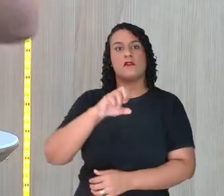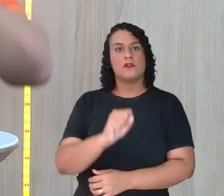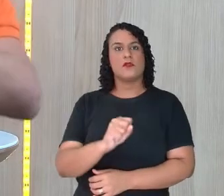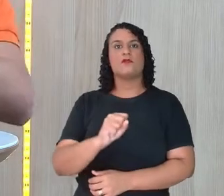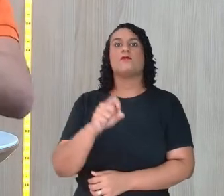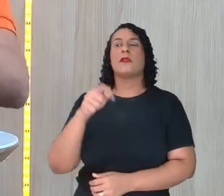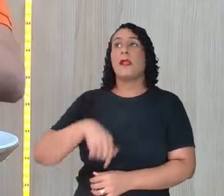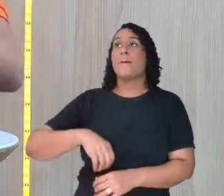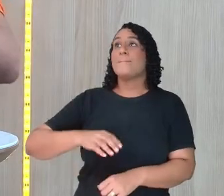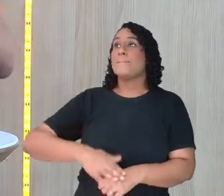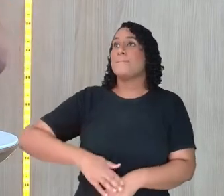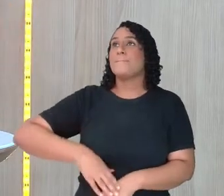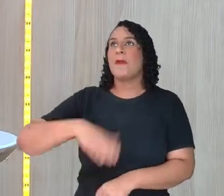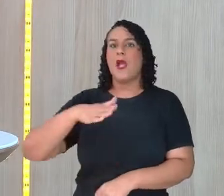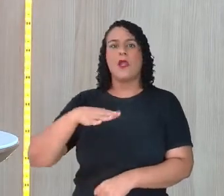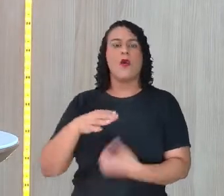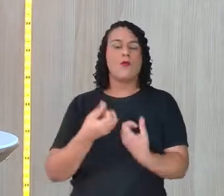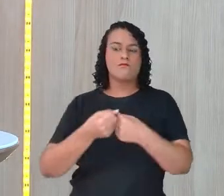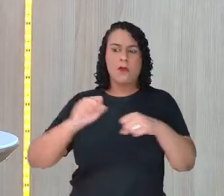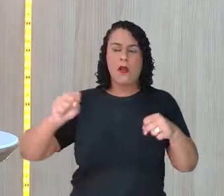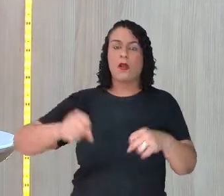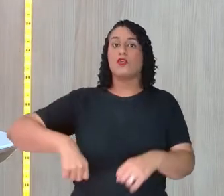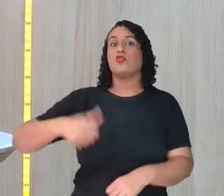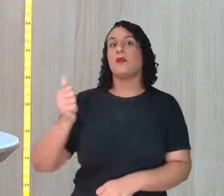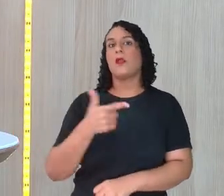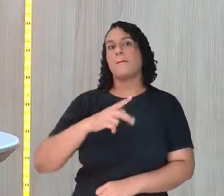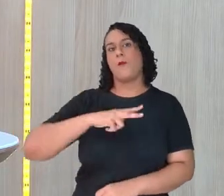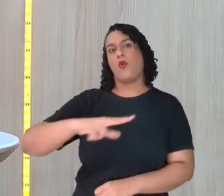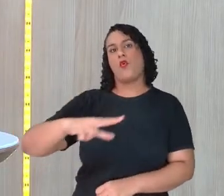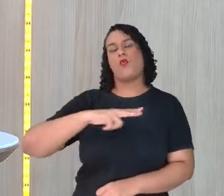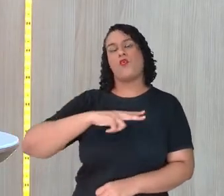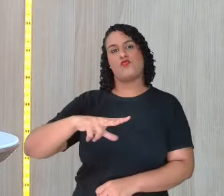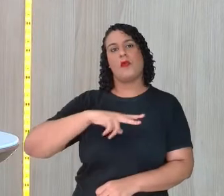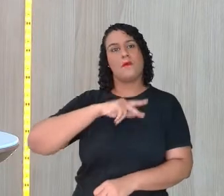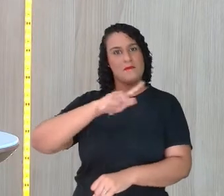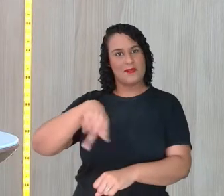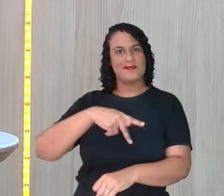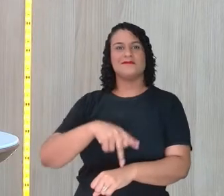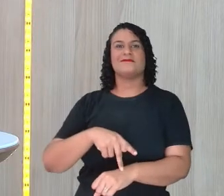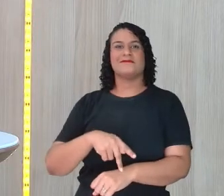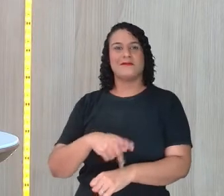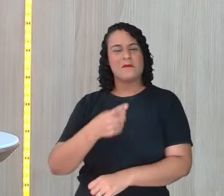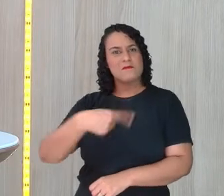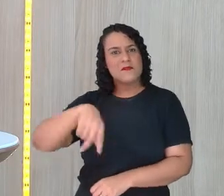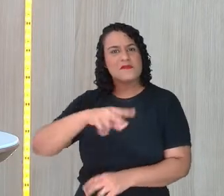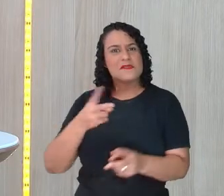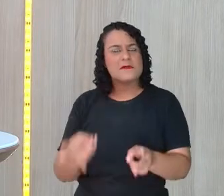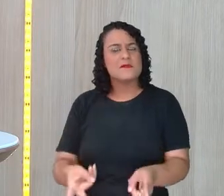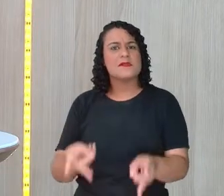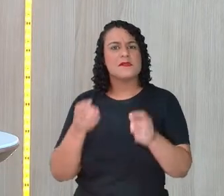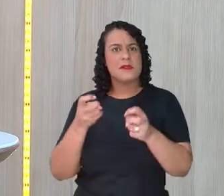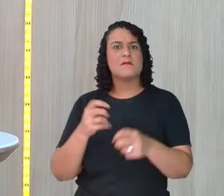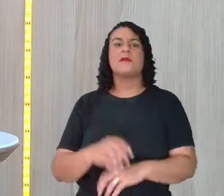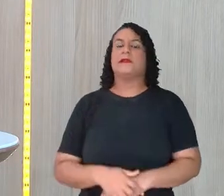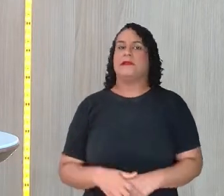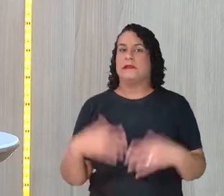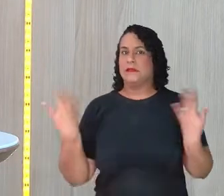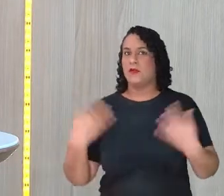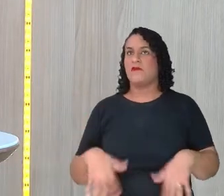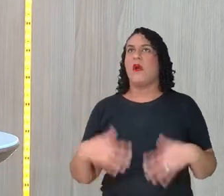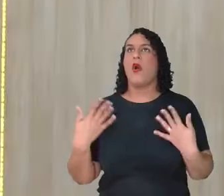tentaram ocupar esse território aqui, né? Então vocês veem, né, essa proporção para você ver que tarefa árdua,